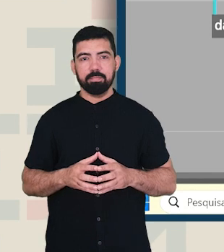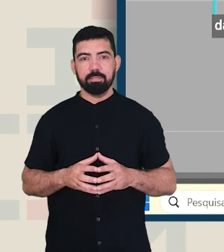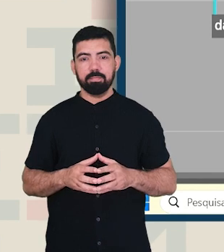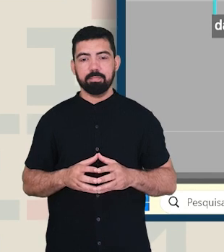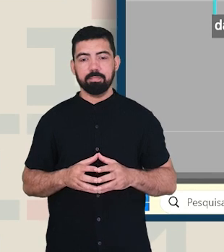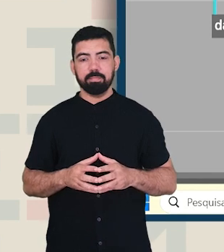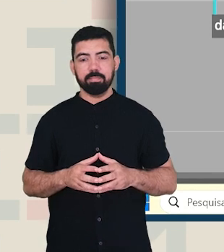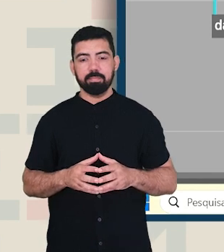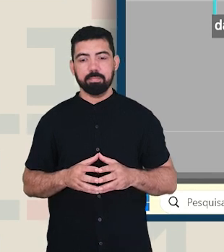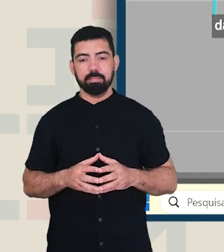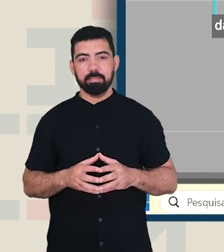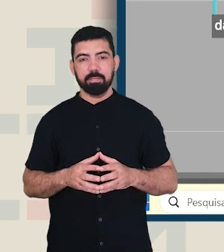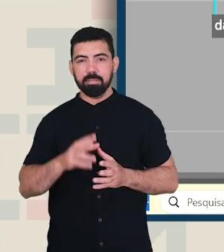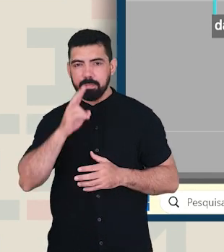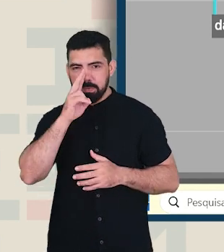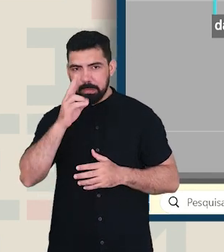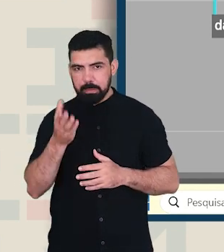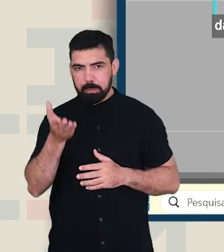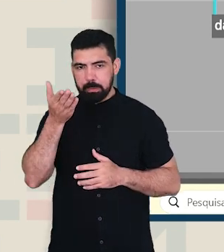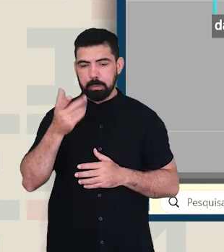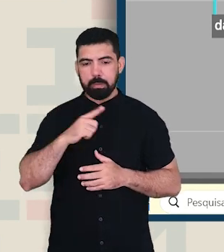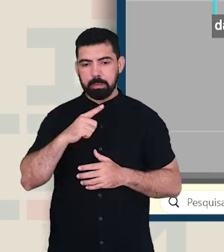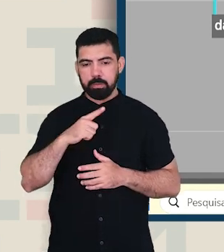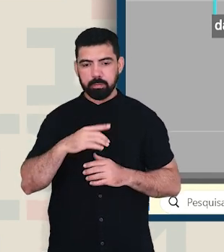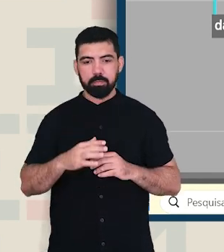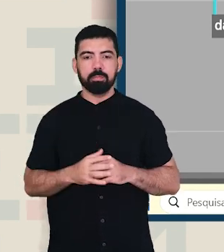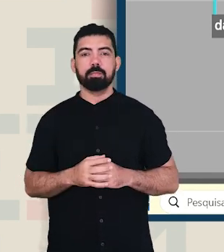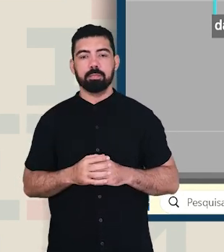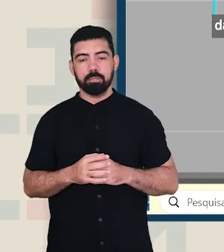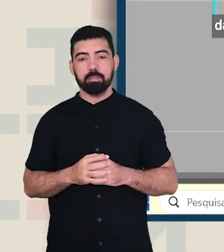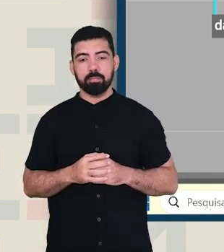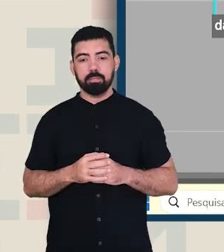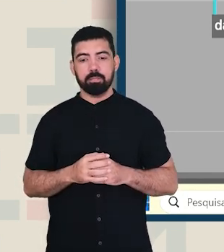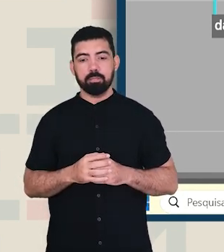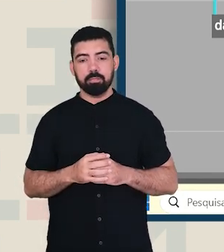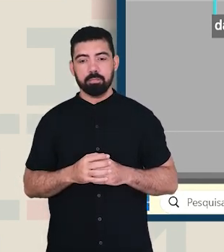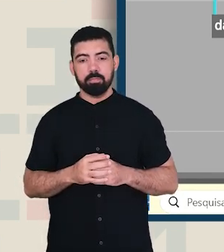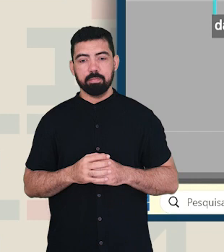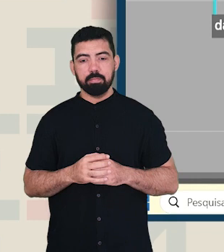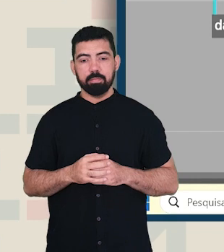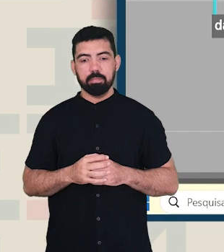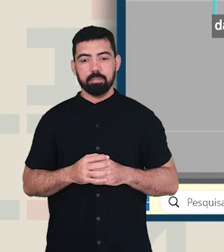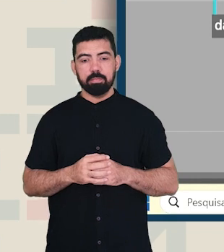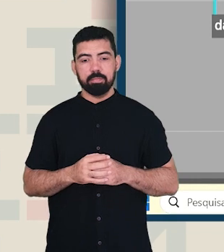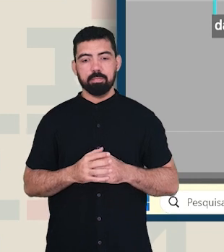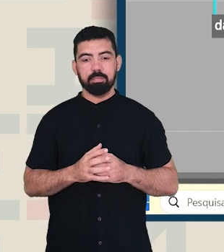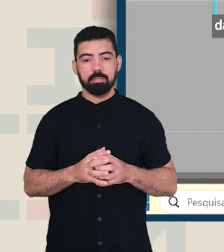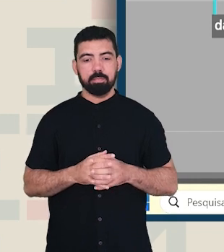Aí tenho como dar mais intensidade, a modulação, baixar um pouquinho o volume.